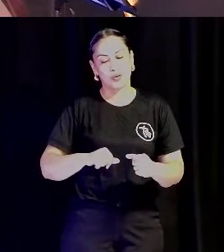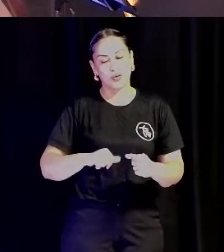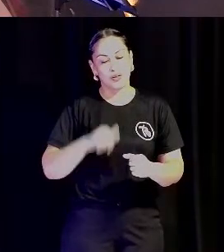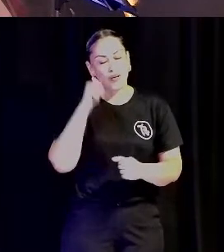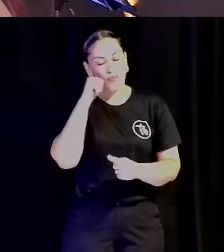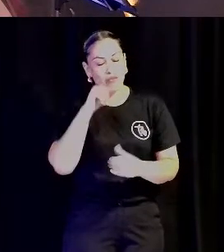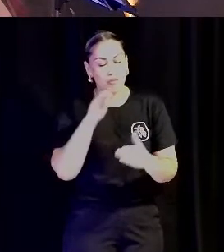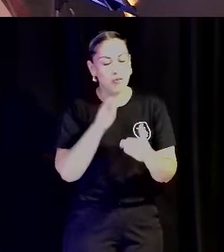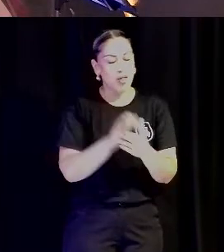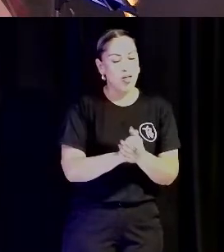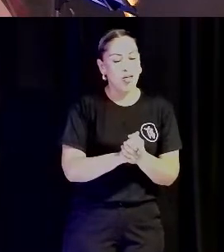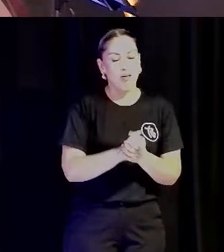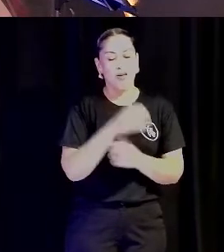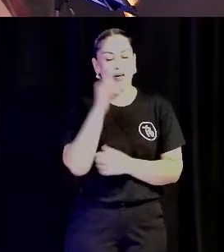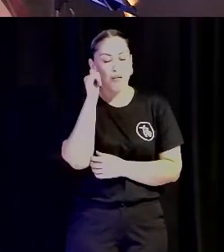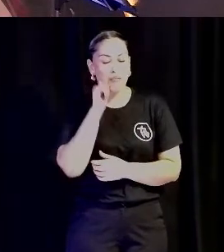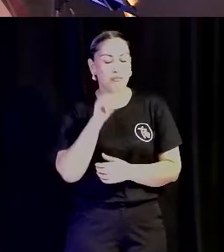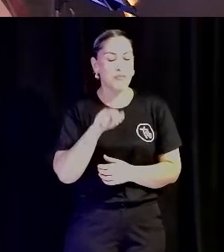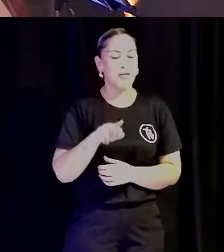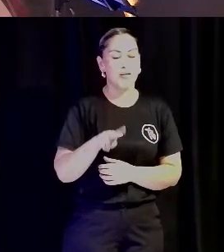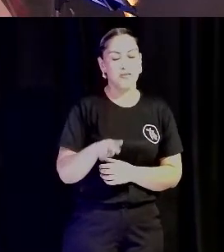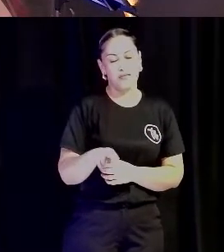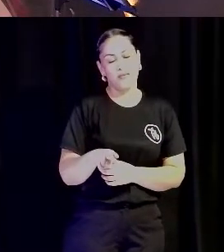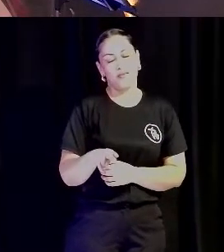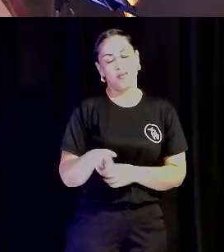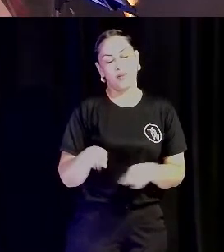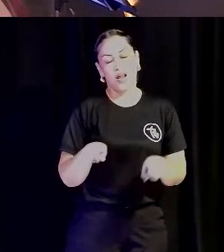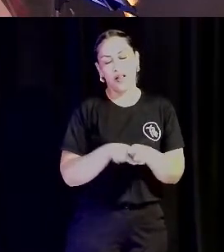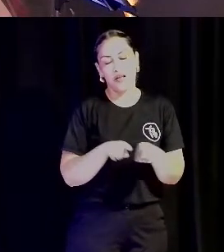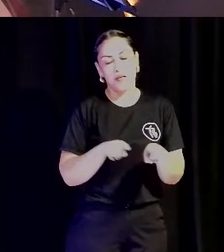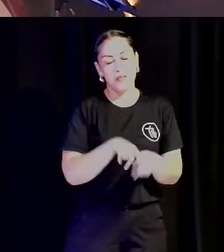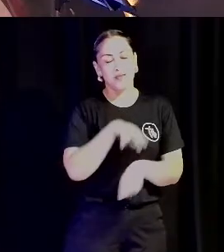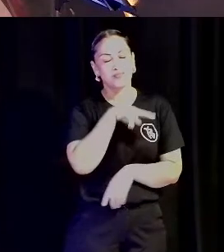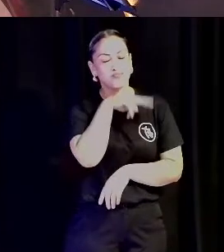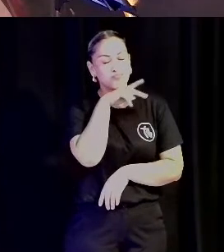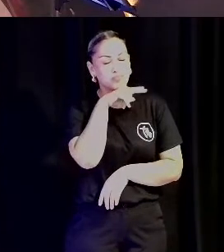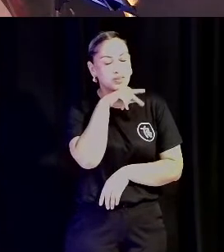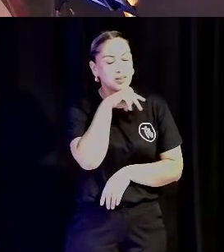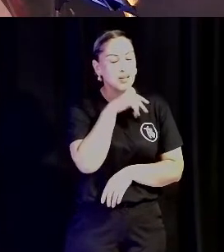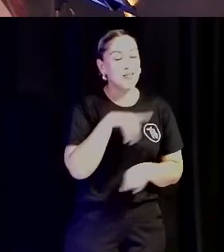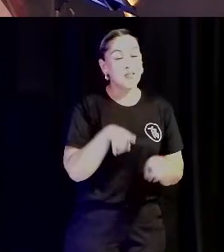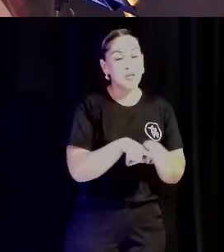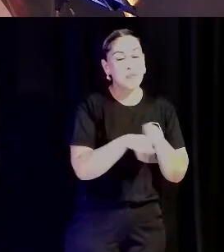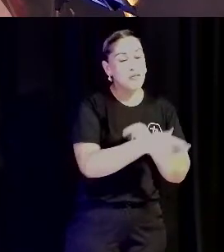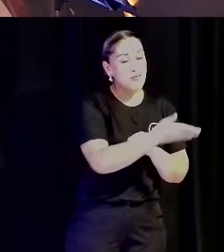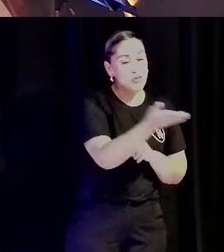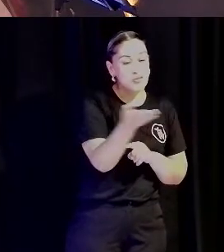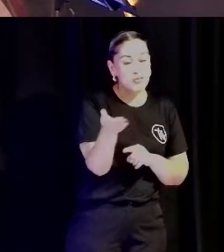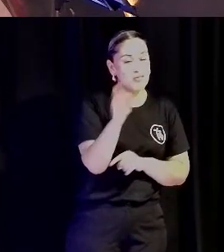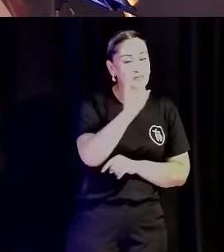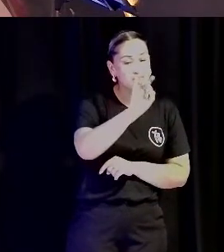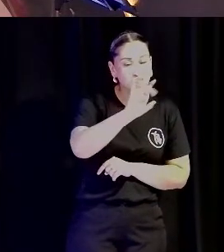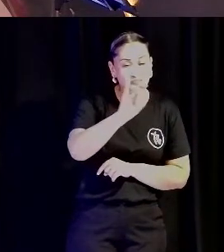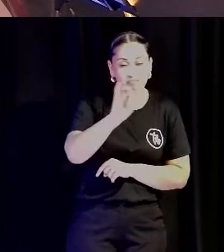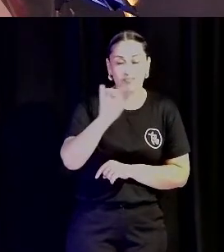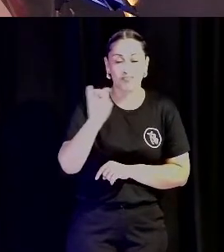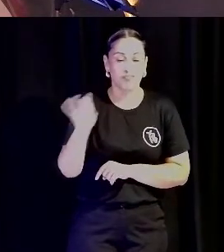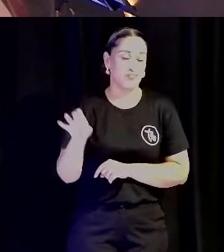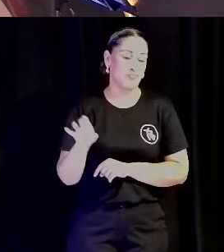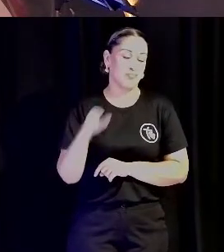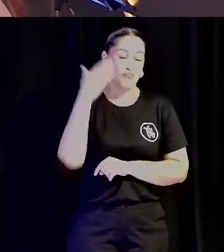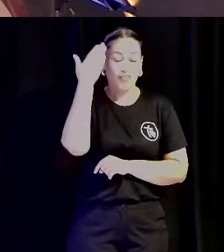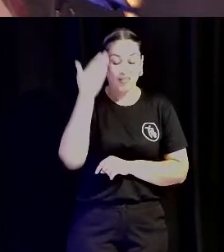genro, do meu neto, cada um de vocês. Ser